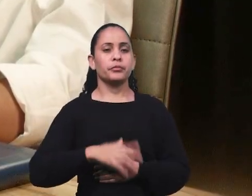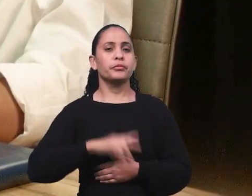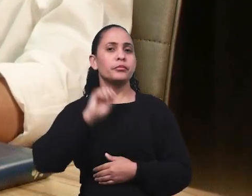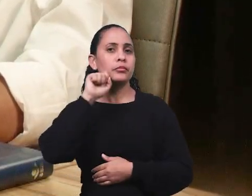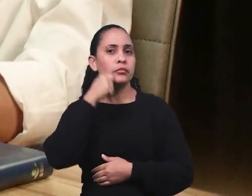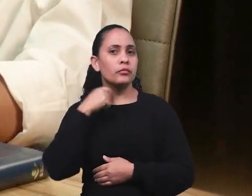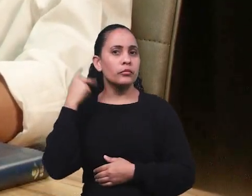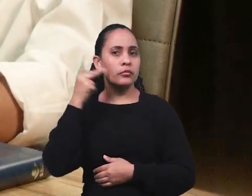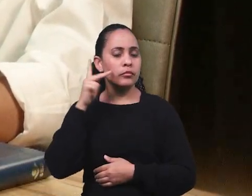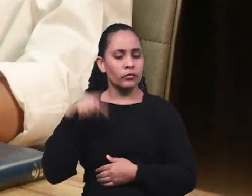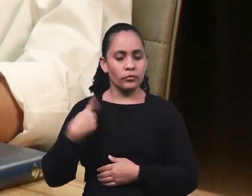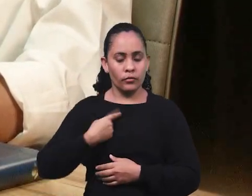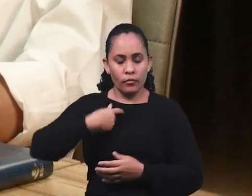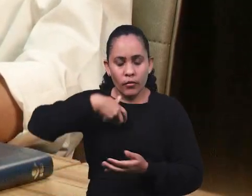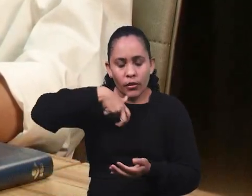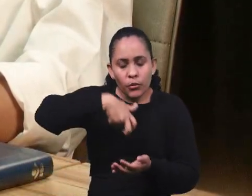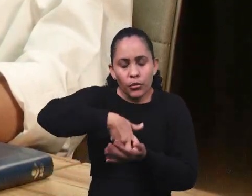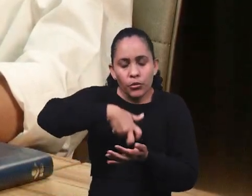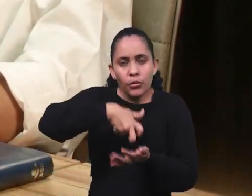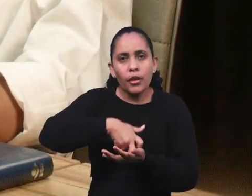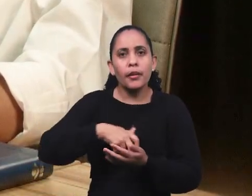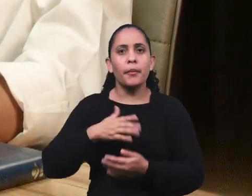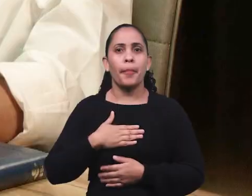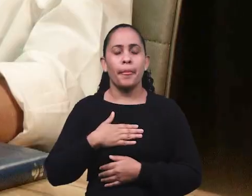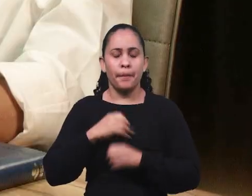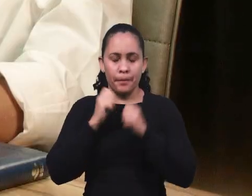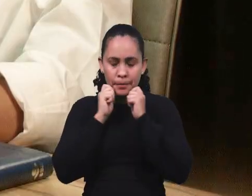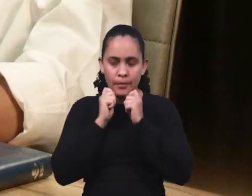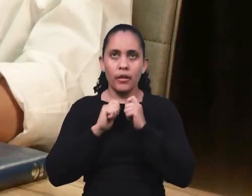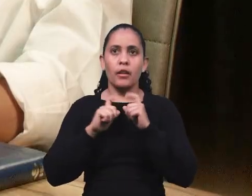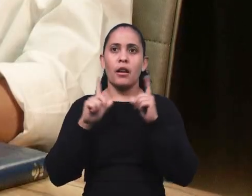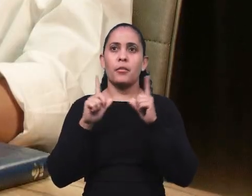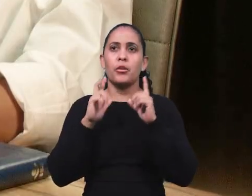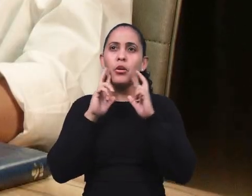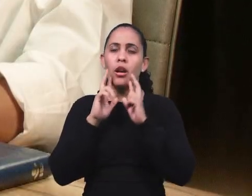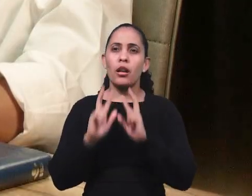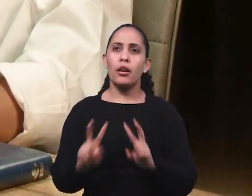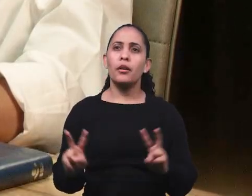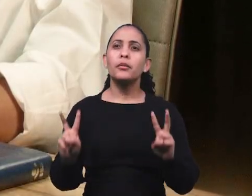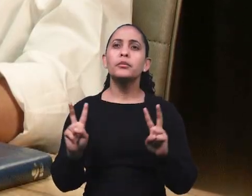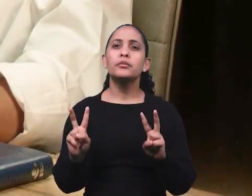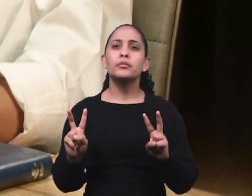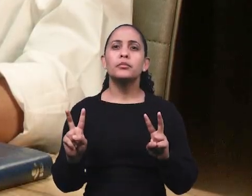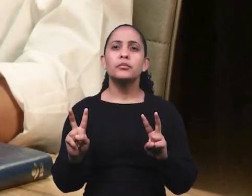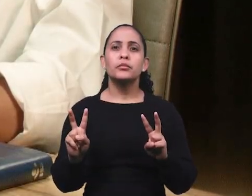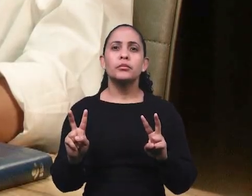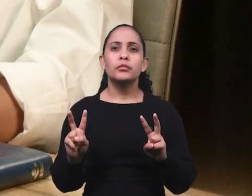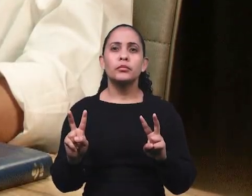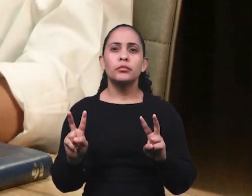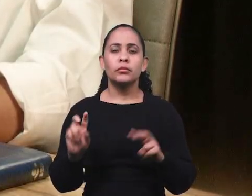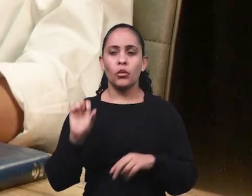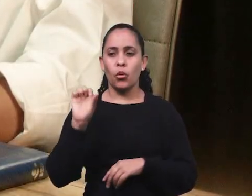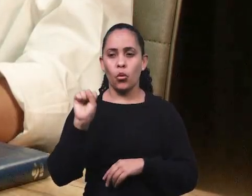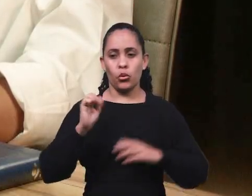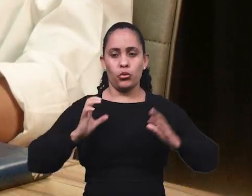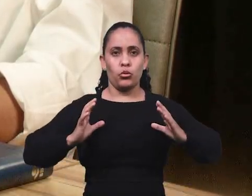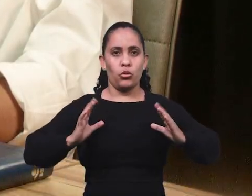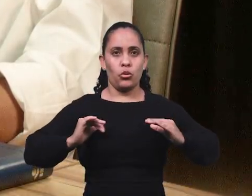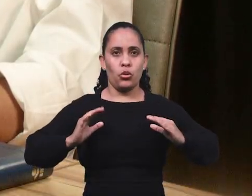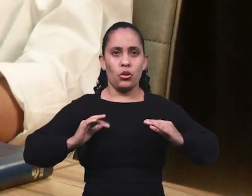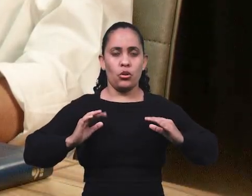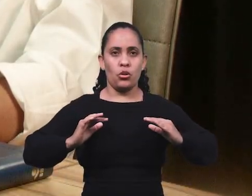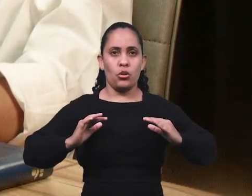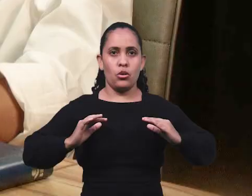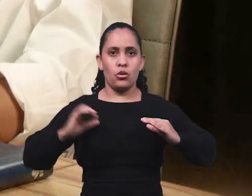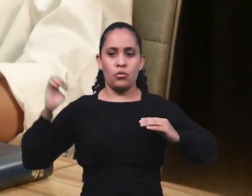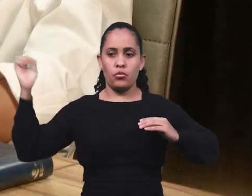igreja, e a gente tava de joelho. Aí eu abri o olho e eu vi 8 anjos